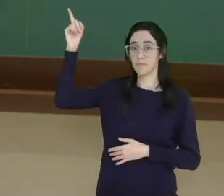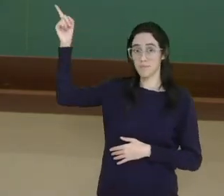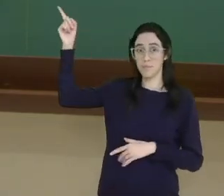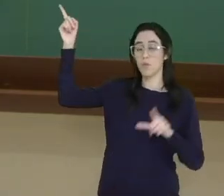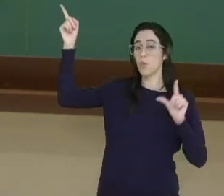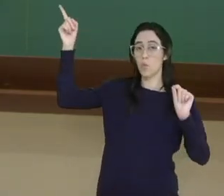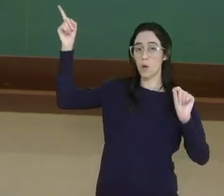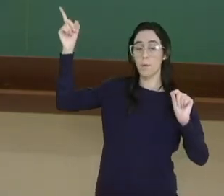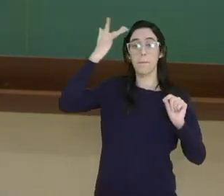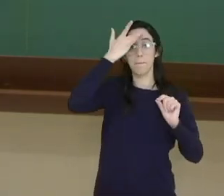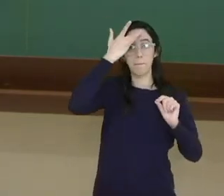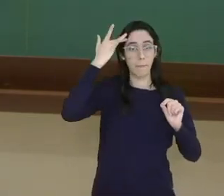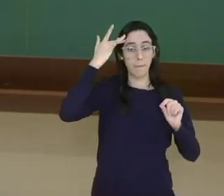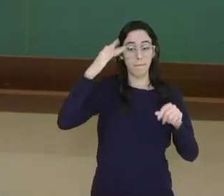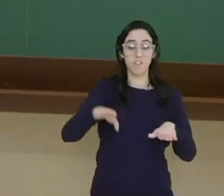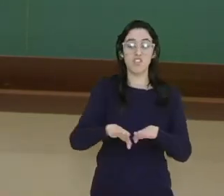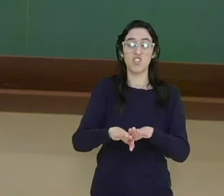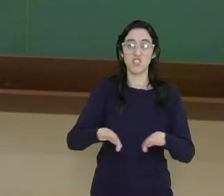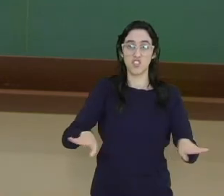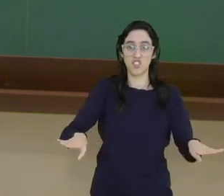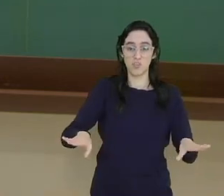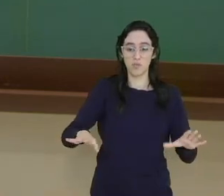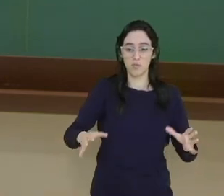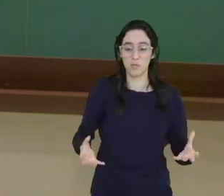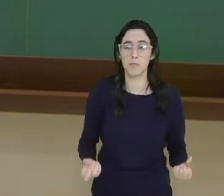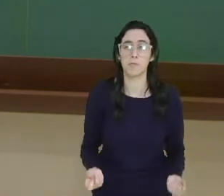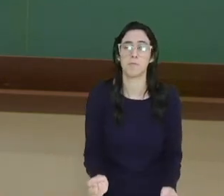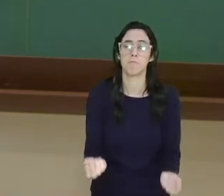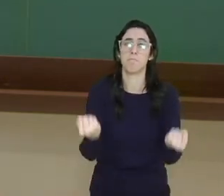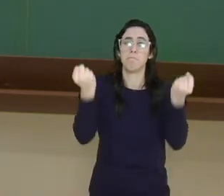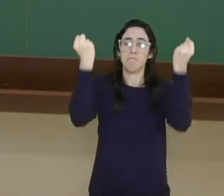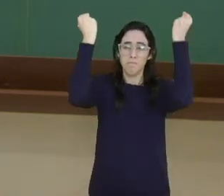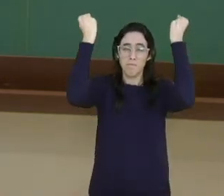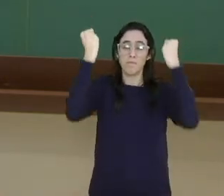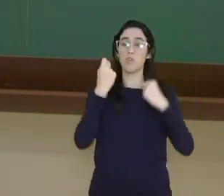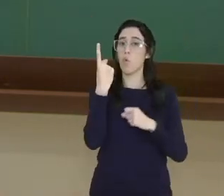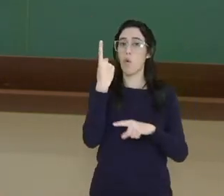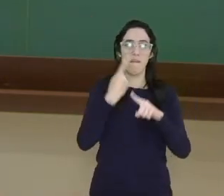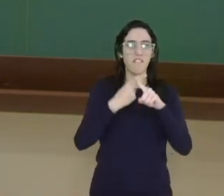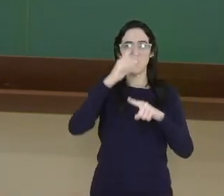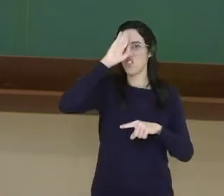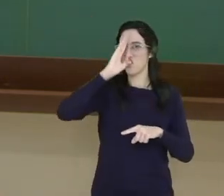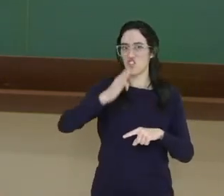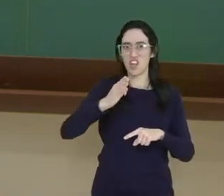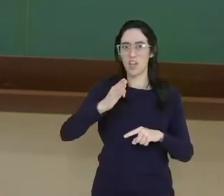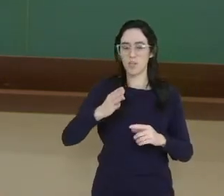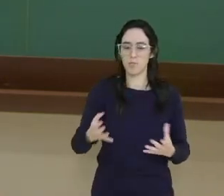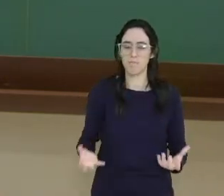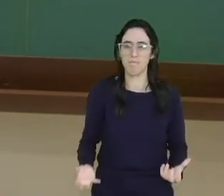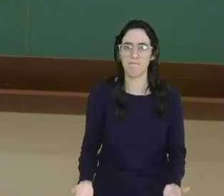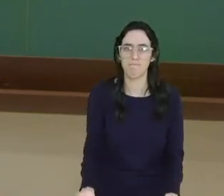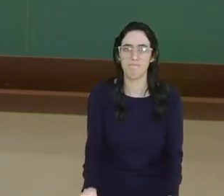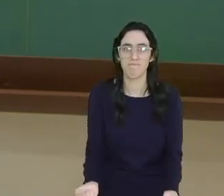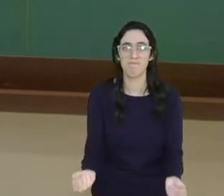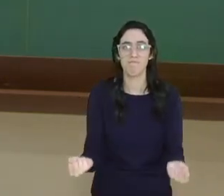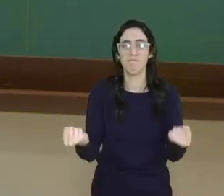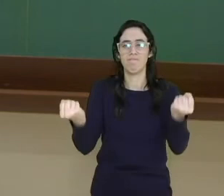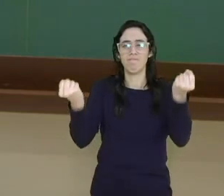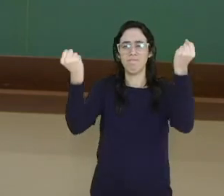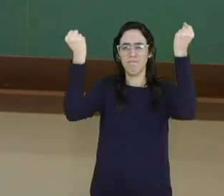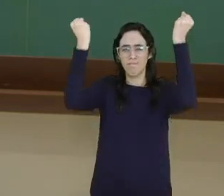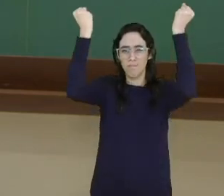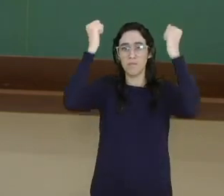o atleta deve levantar o peso num único movimento, ou seja, o peso sai do chão e